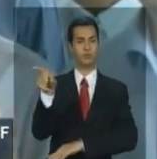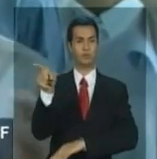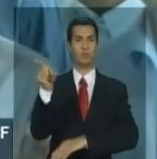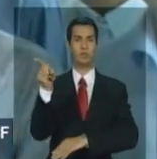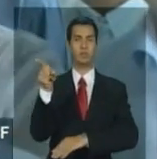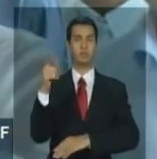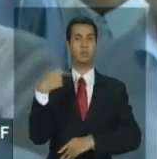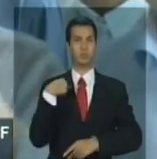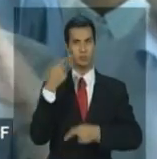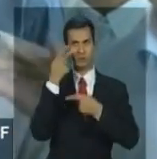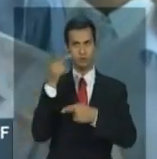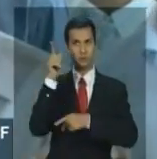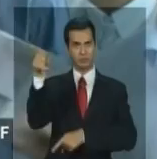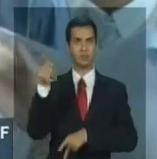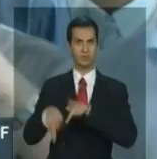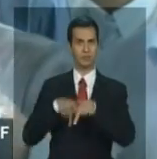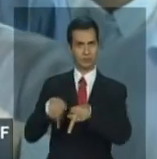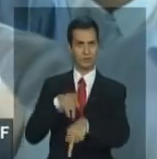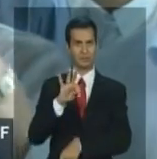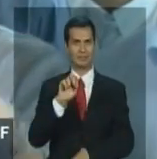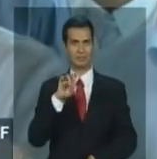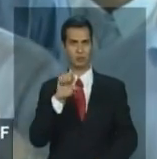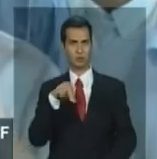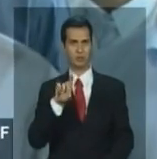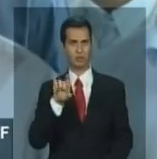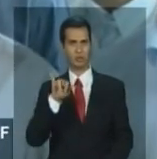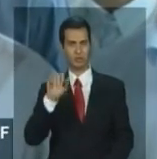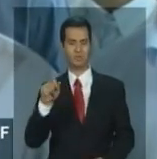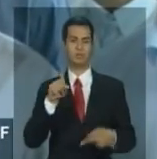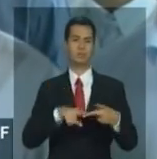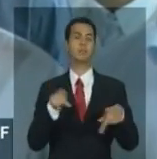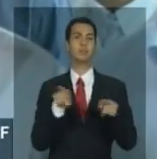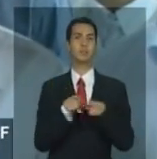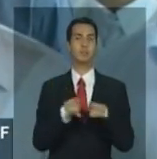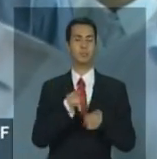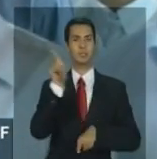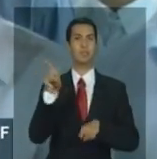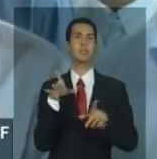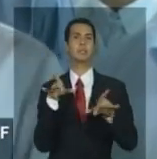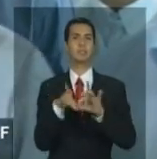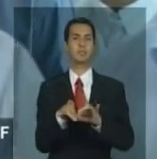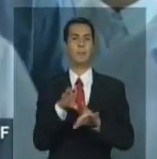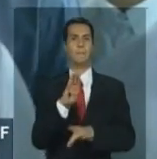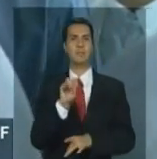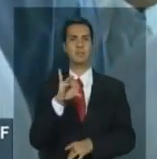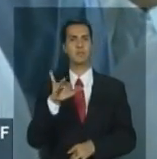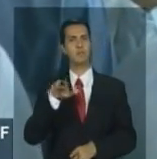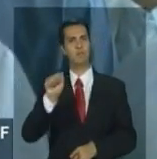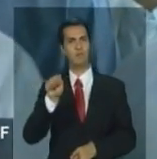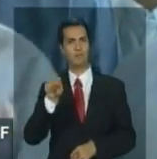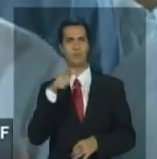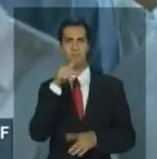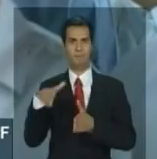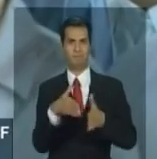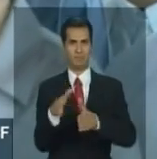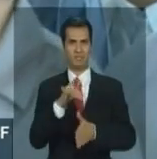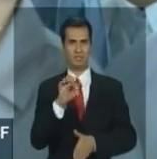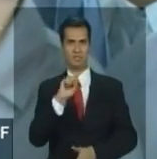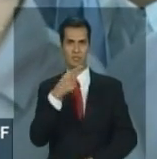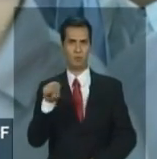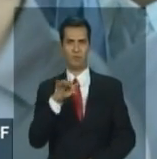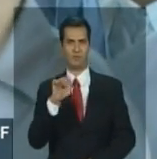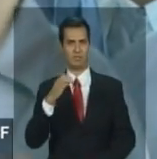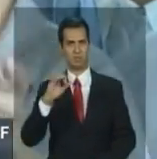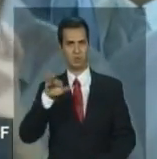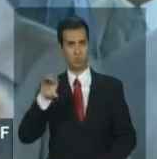já olhei a Transnordestina e a interligação de bacias, né? Nessas reuniões, nós